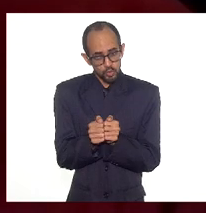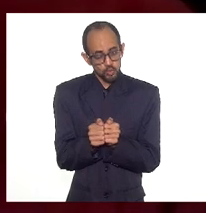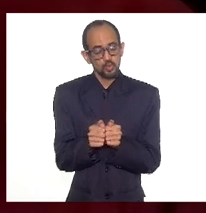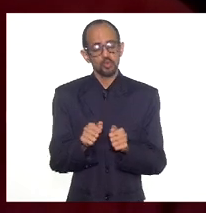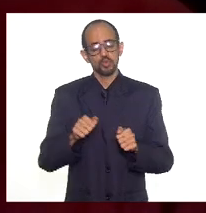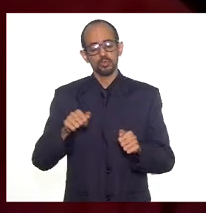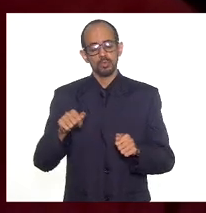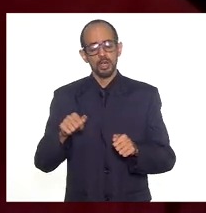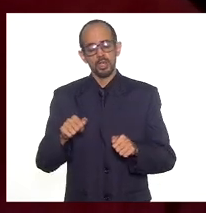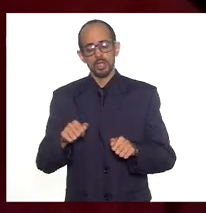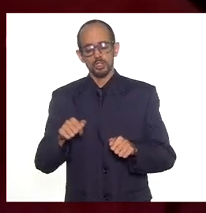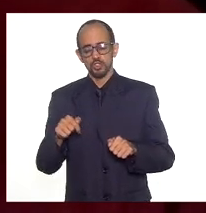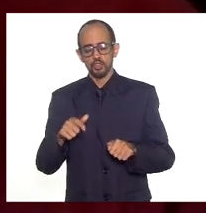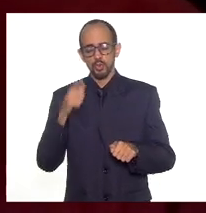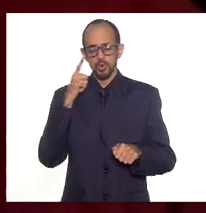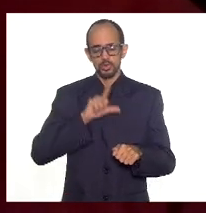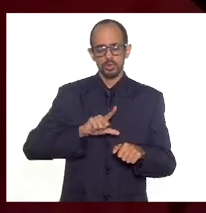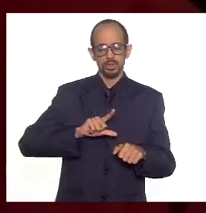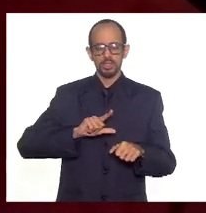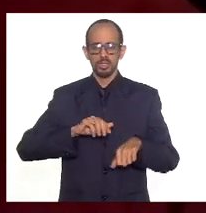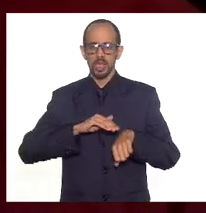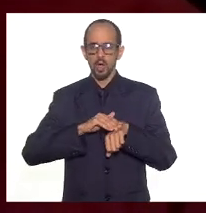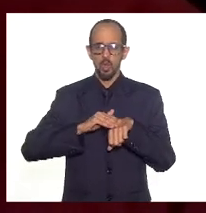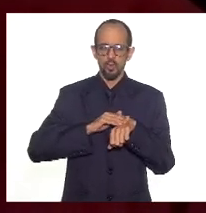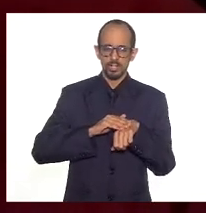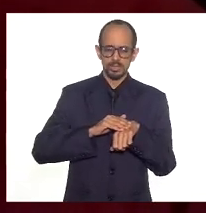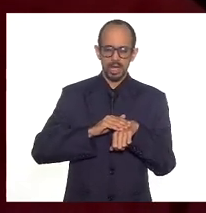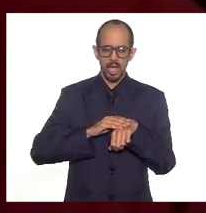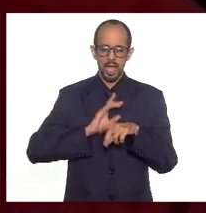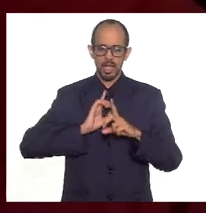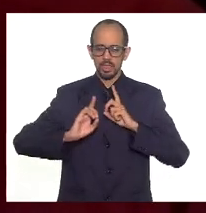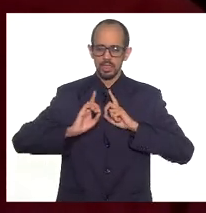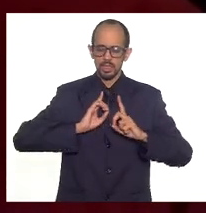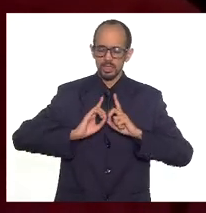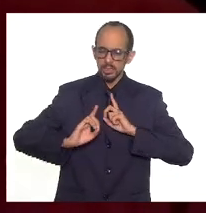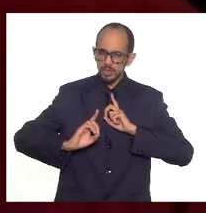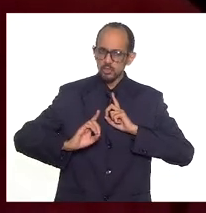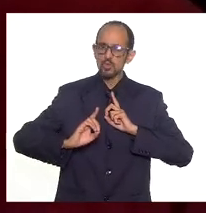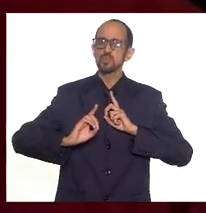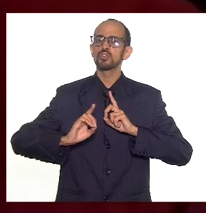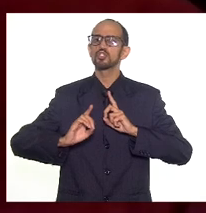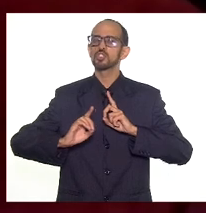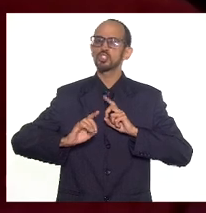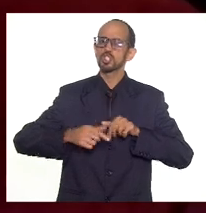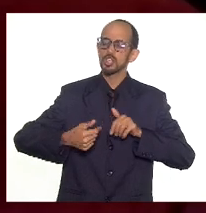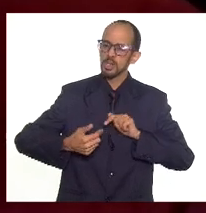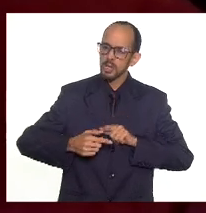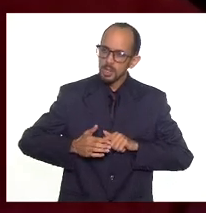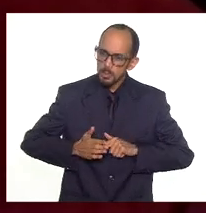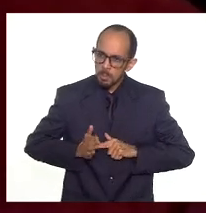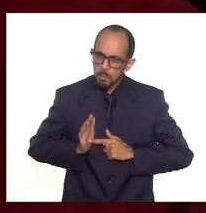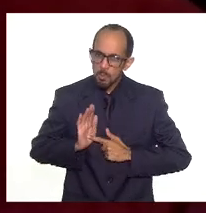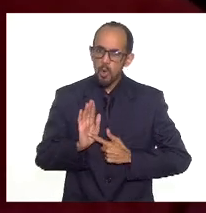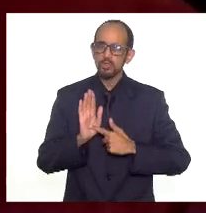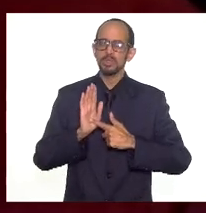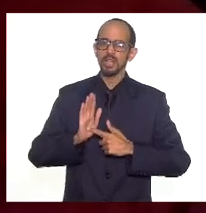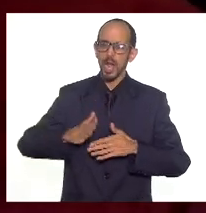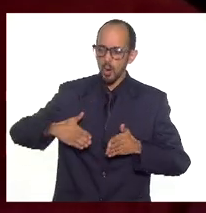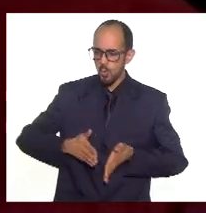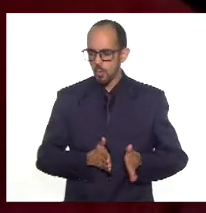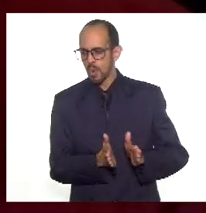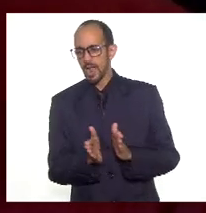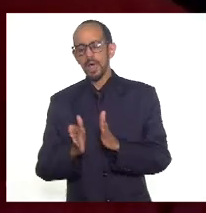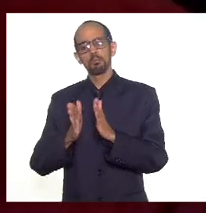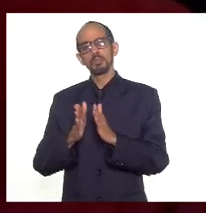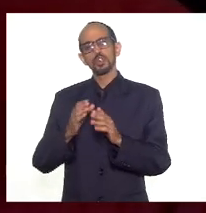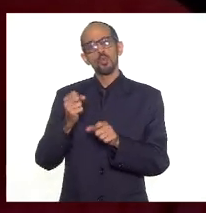partir desse debate, apontar um caminho que seja construído com muito